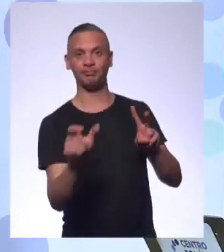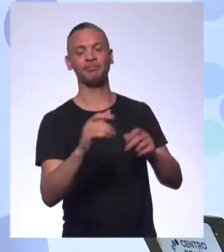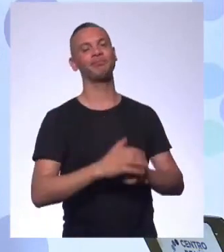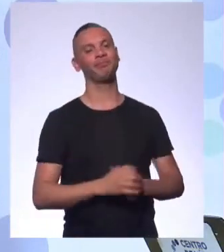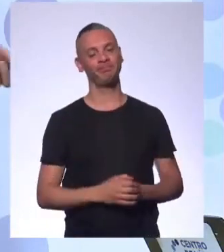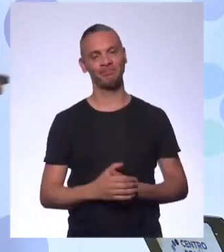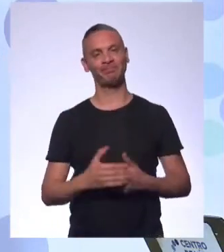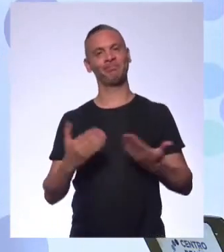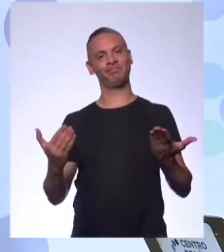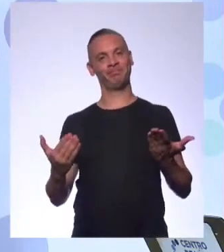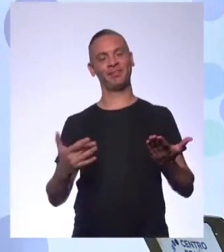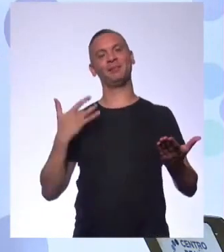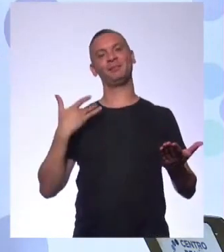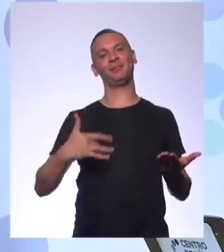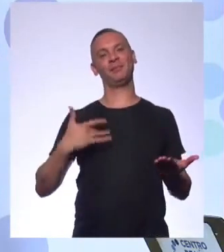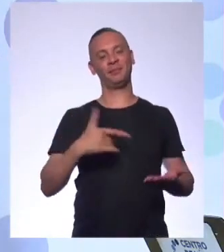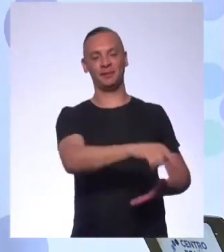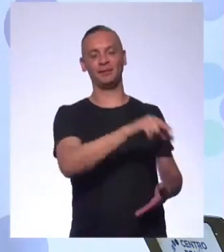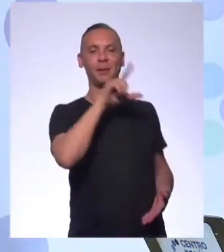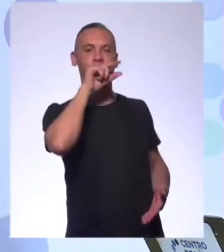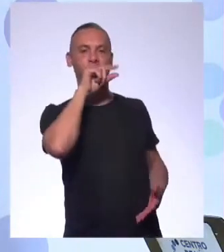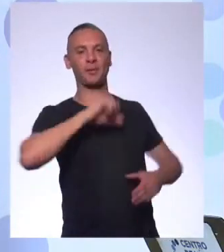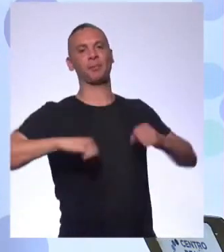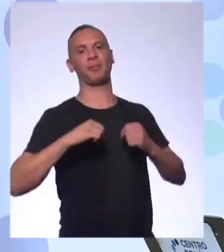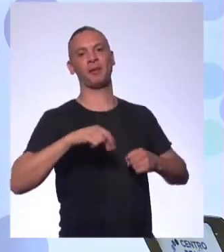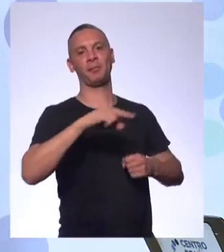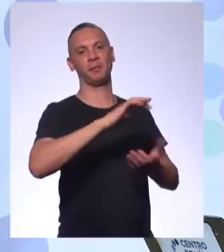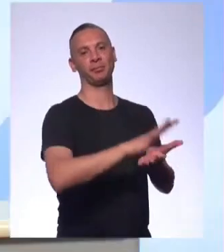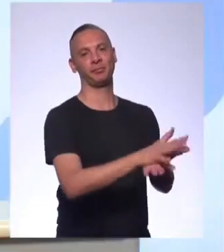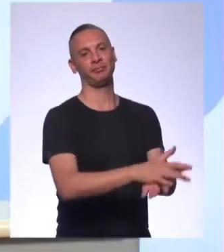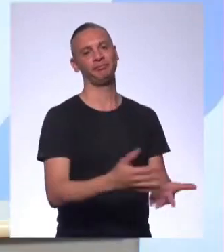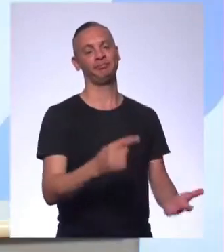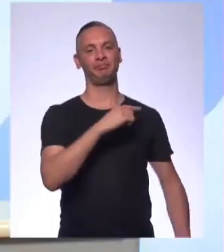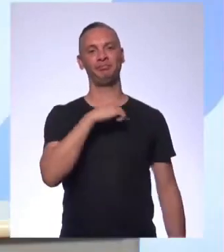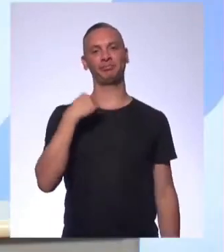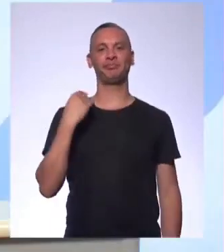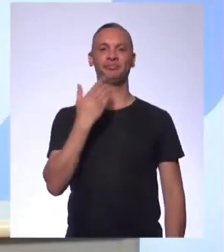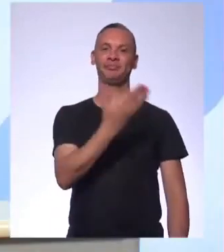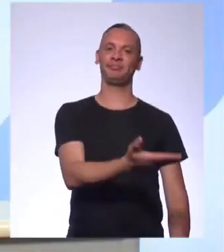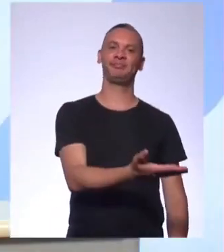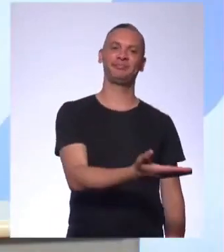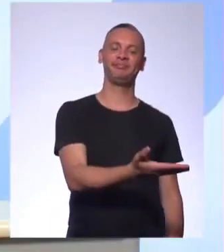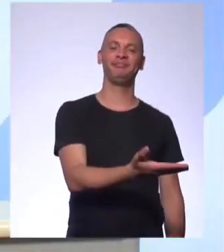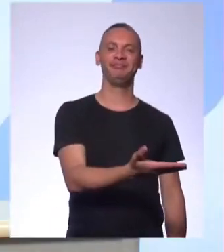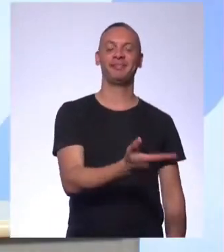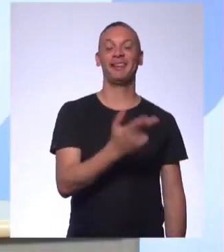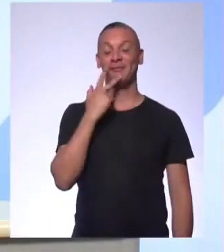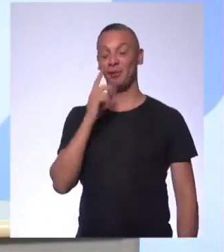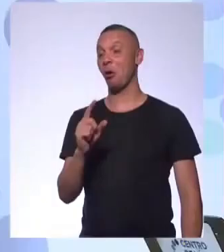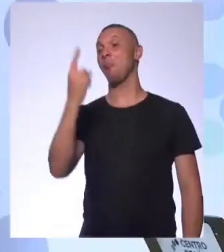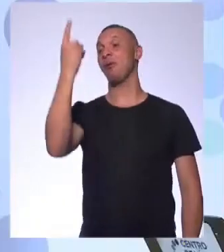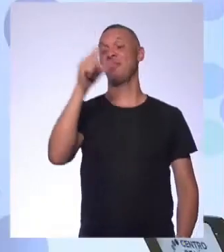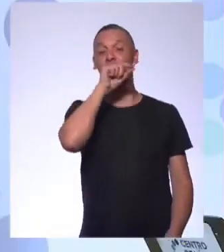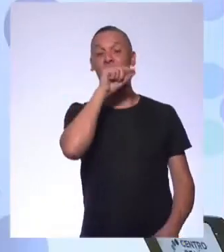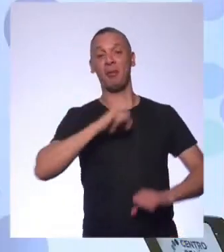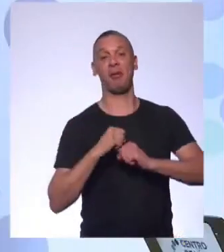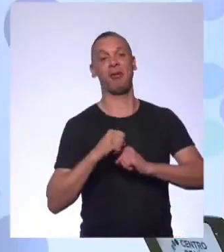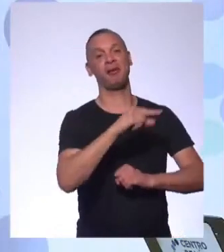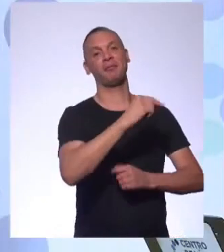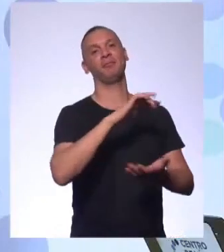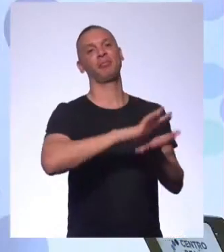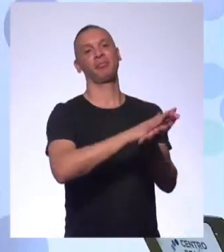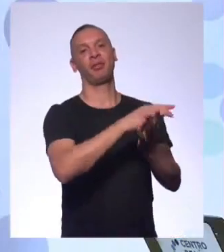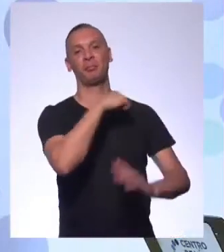do Pinto também, né? O Pintinho também, personagem da Só história. apareceu para morrer, né? Só veio para isso. Só veio para morrer. Vamos lá